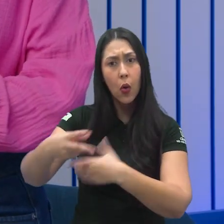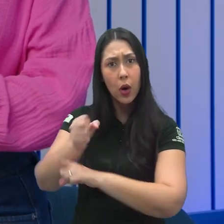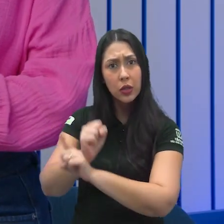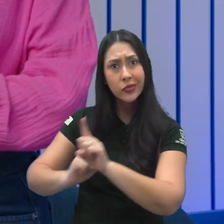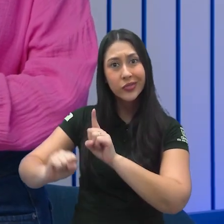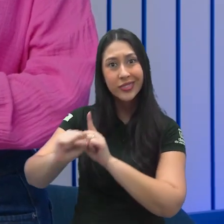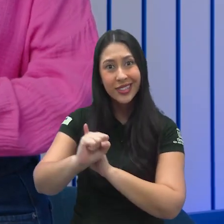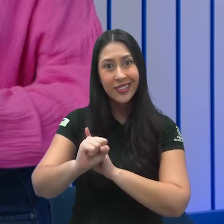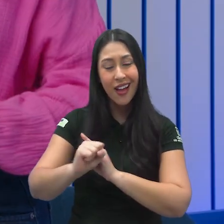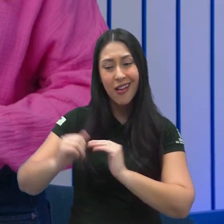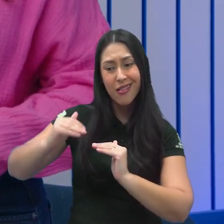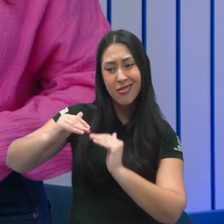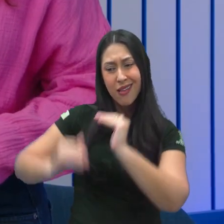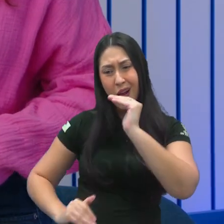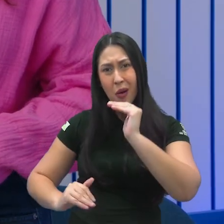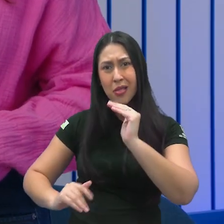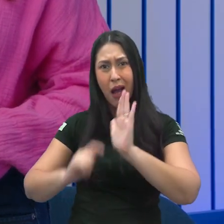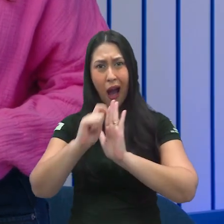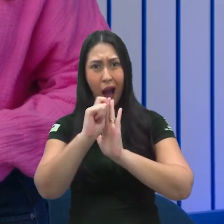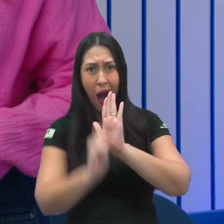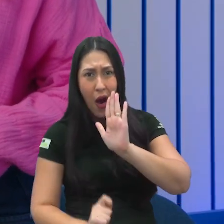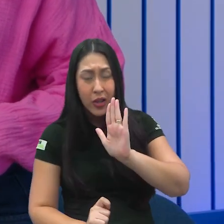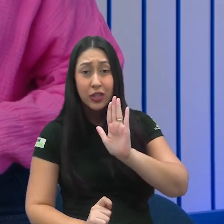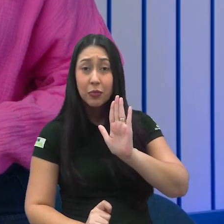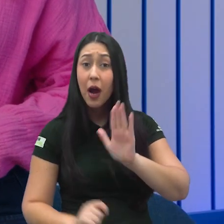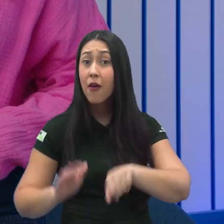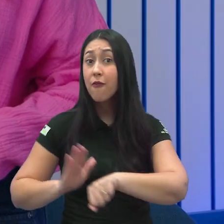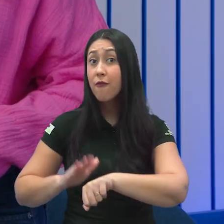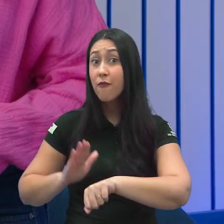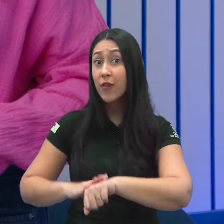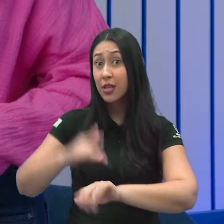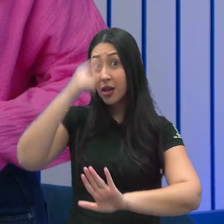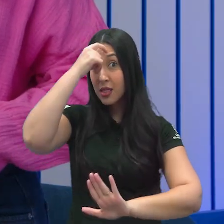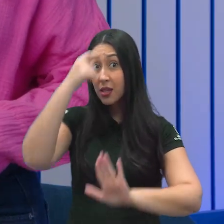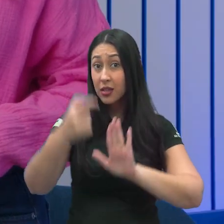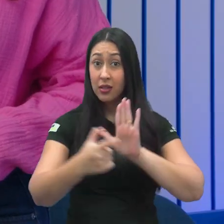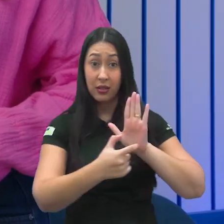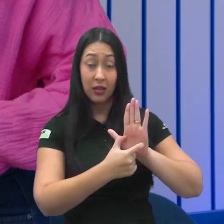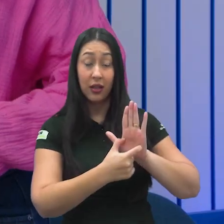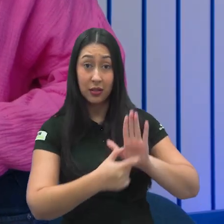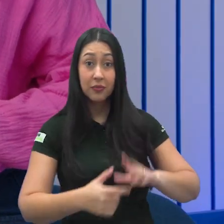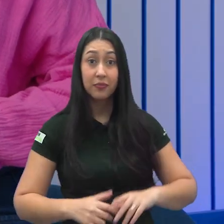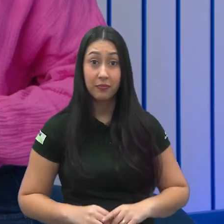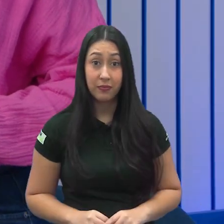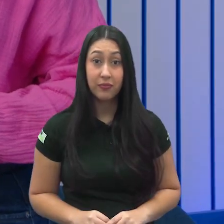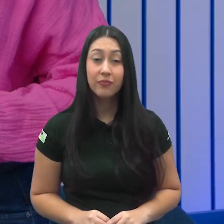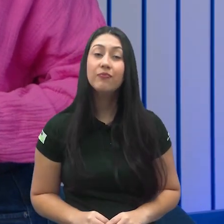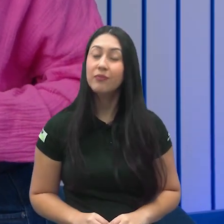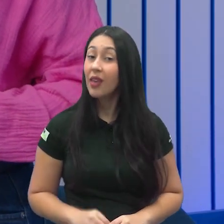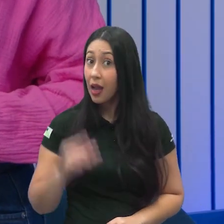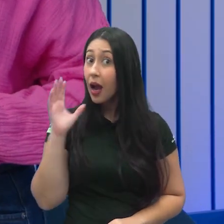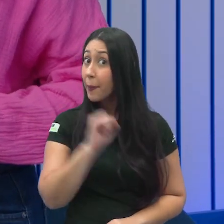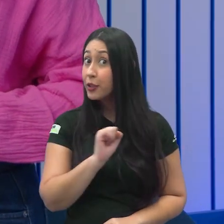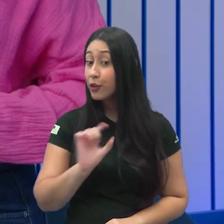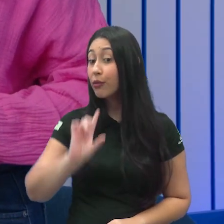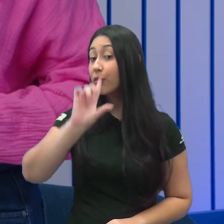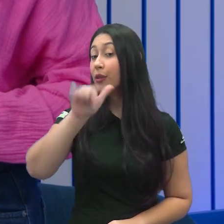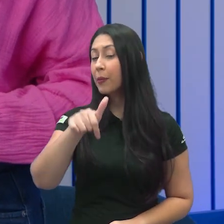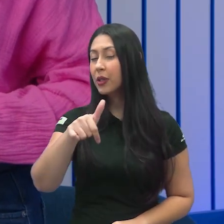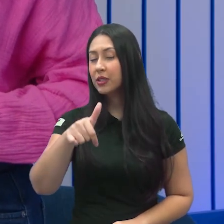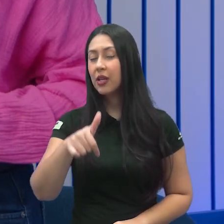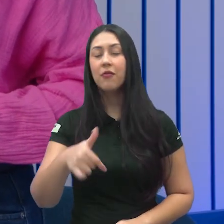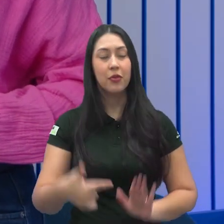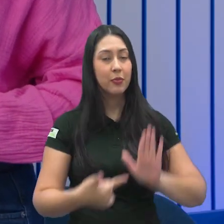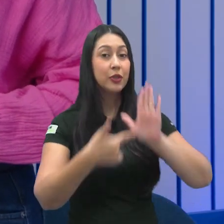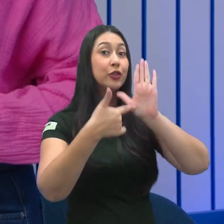impactos sociais da desigualdade algorítmica geradas pelas ferramentas de inteligência artificial. Já, depois